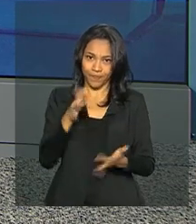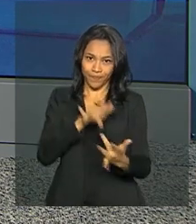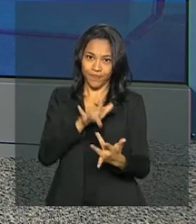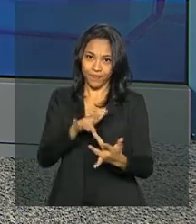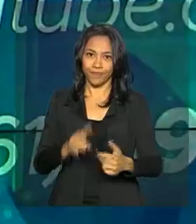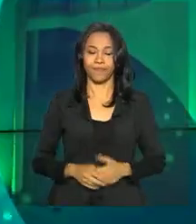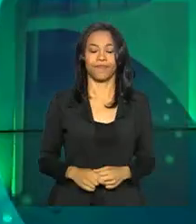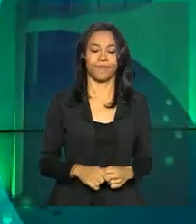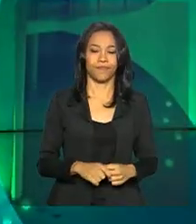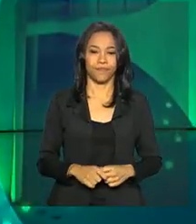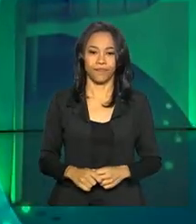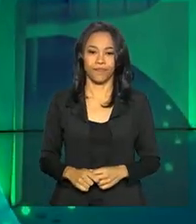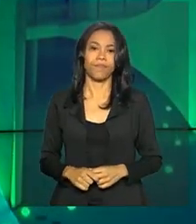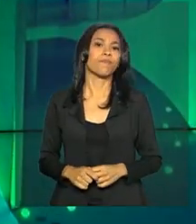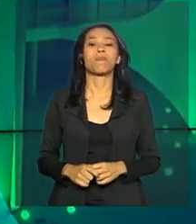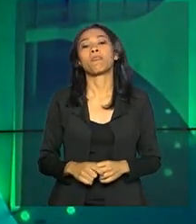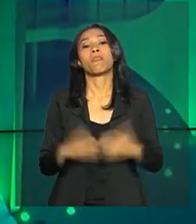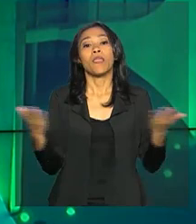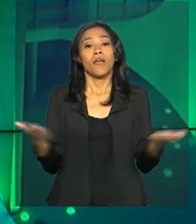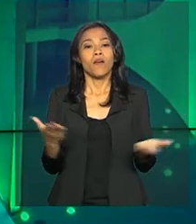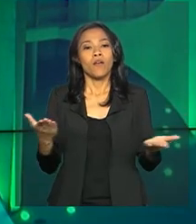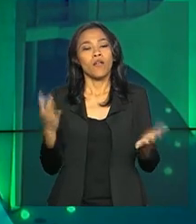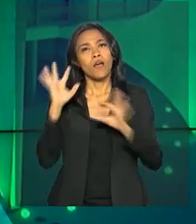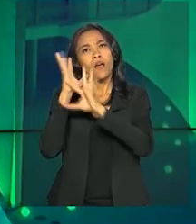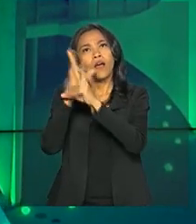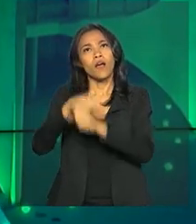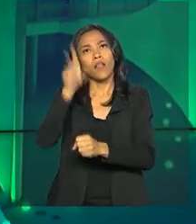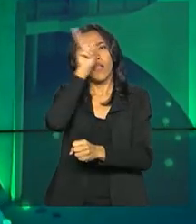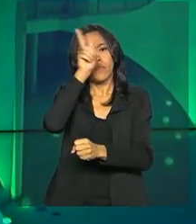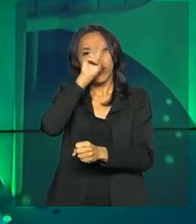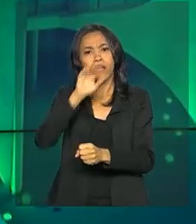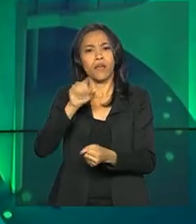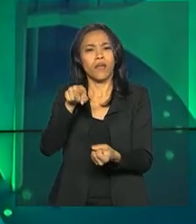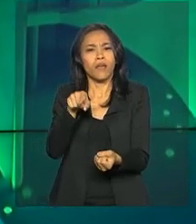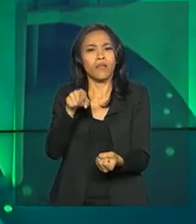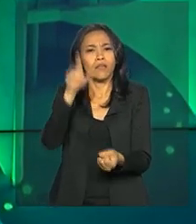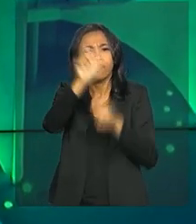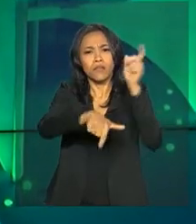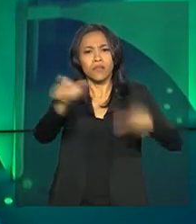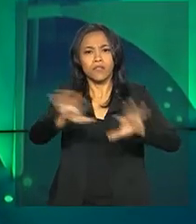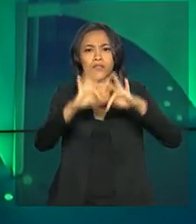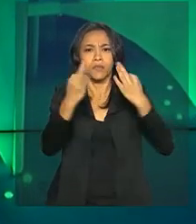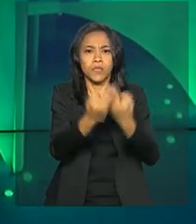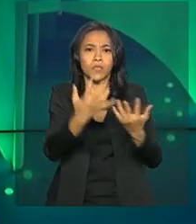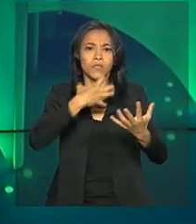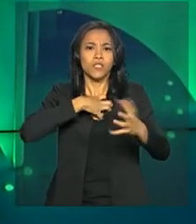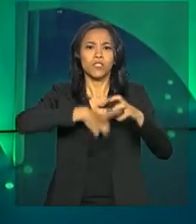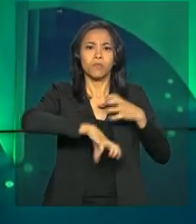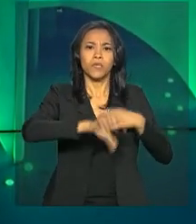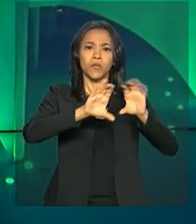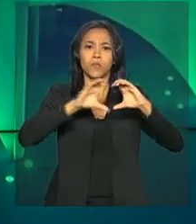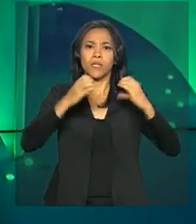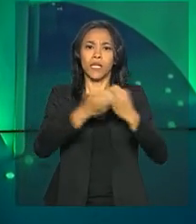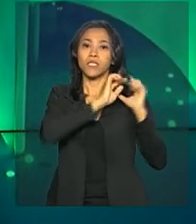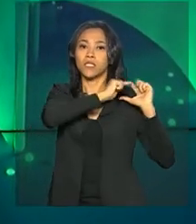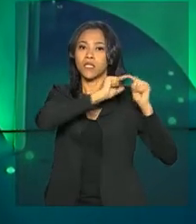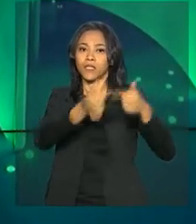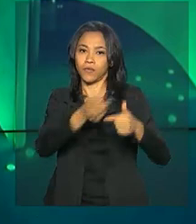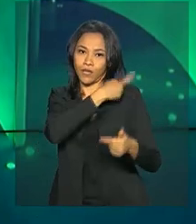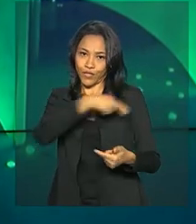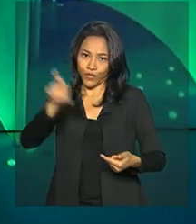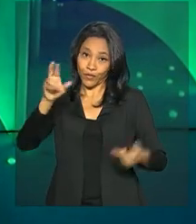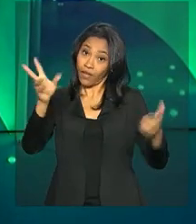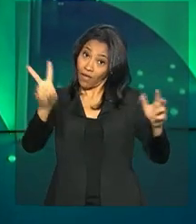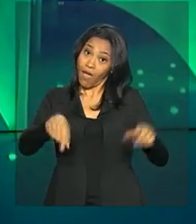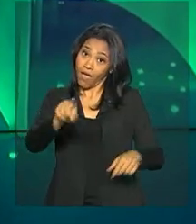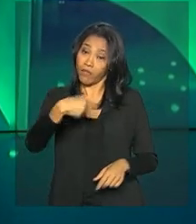619-9867-8787. Resgatar a história das famílias, o sentimento de comunidade e a tradição religiosa. É o que você vai